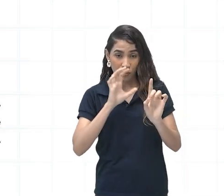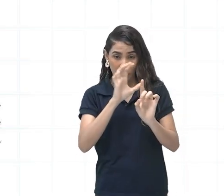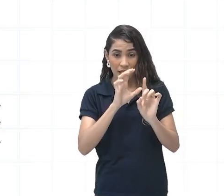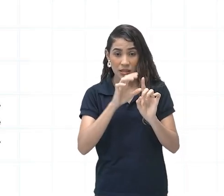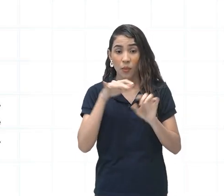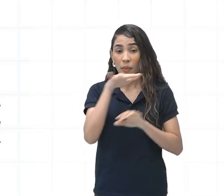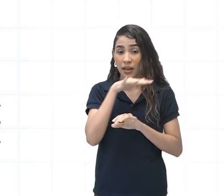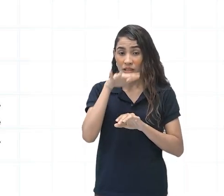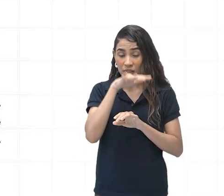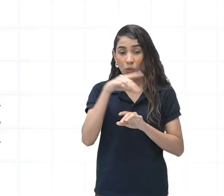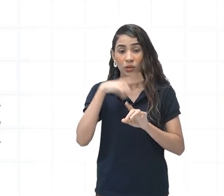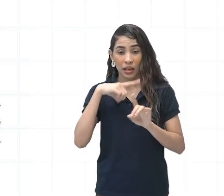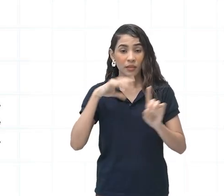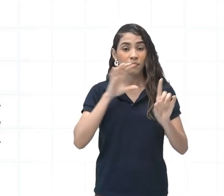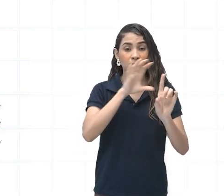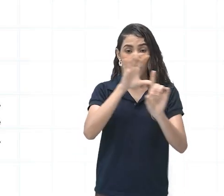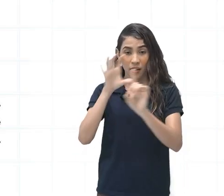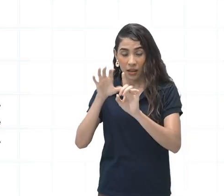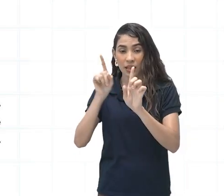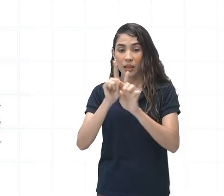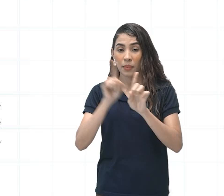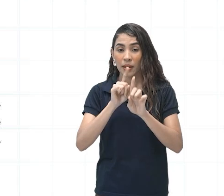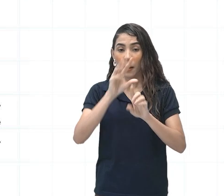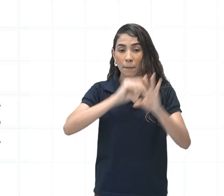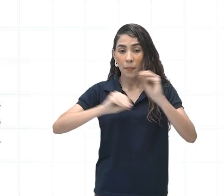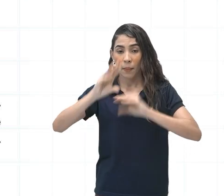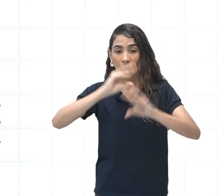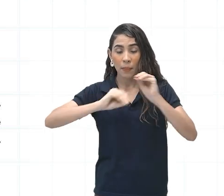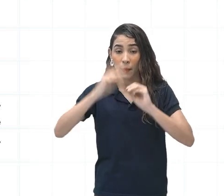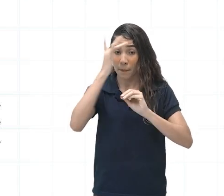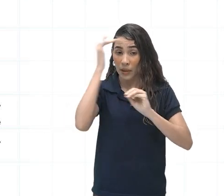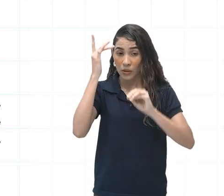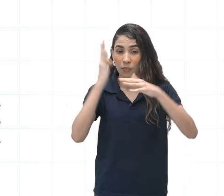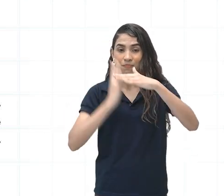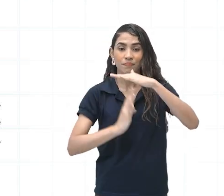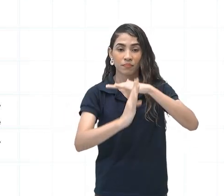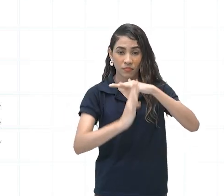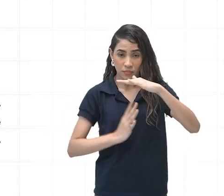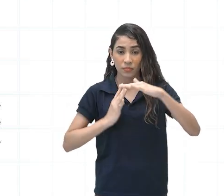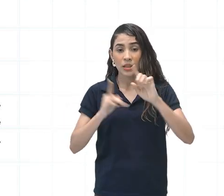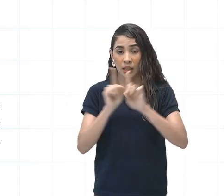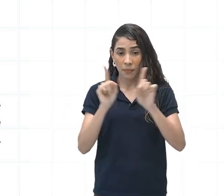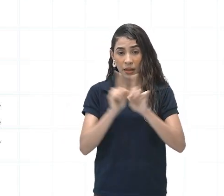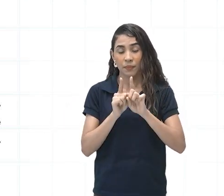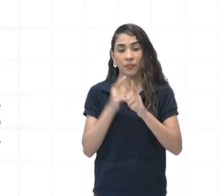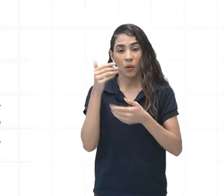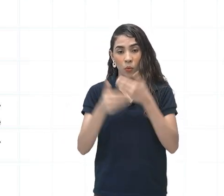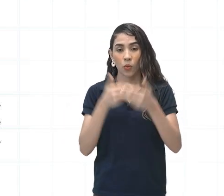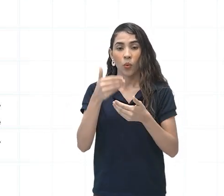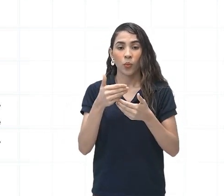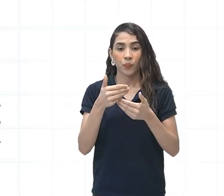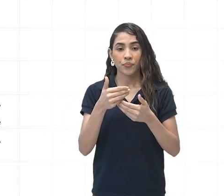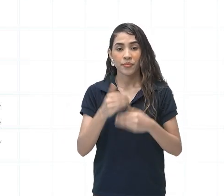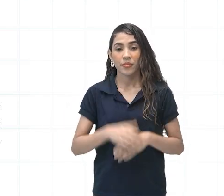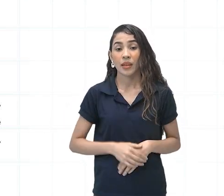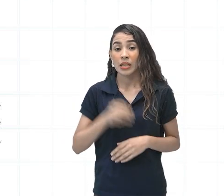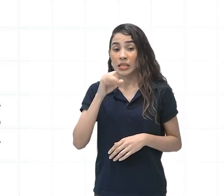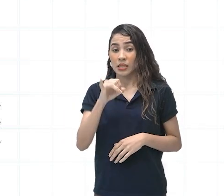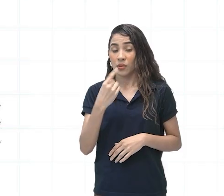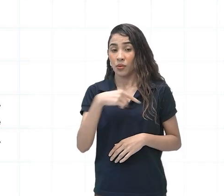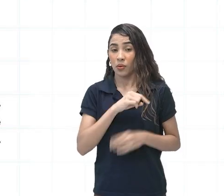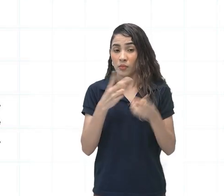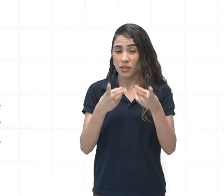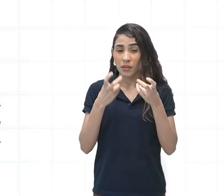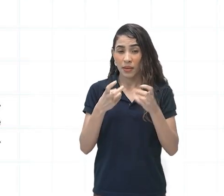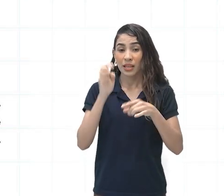uma região faz sobre a outra, que os falantes e os seus movimentos migratórios fazem ao longo do tempo. Se notarmos bem